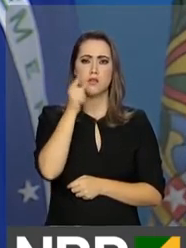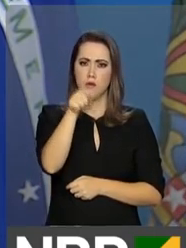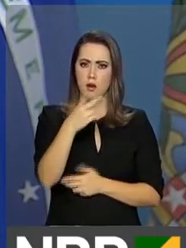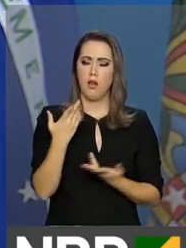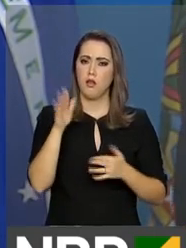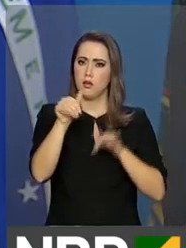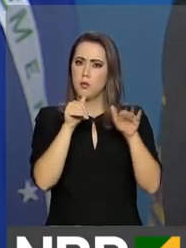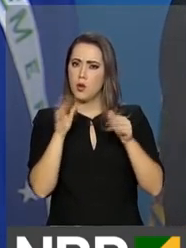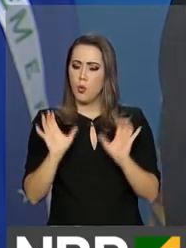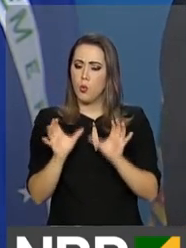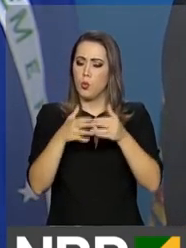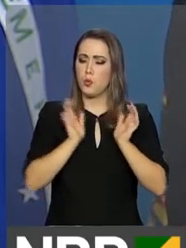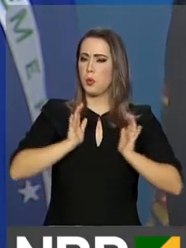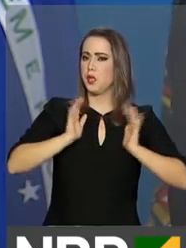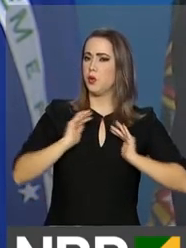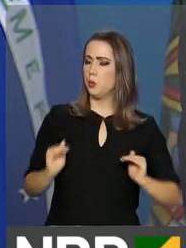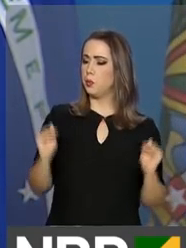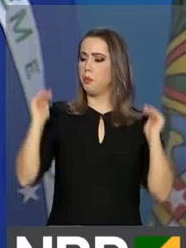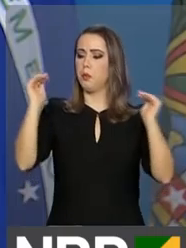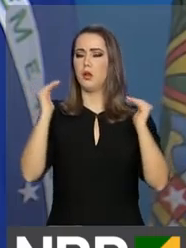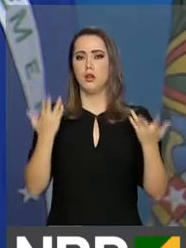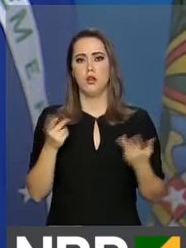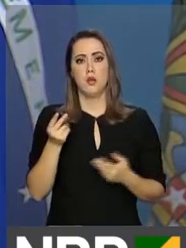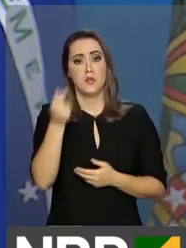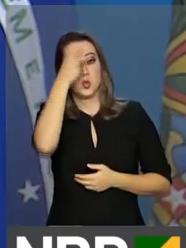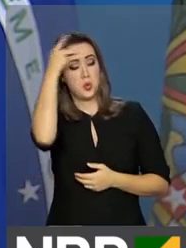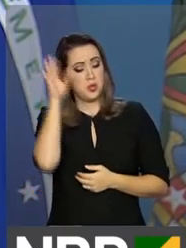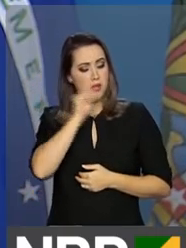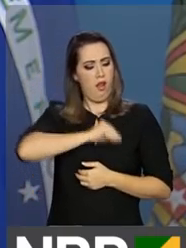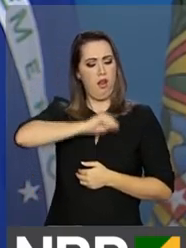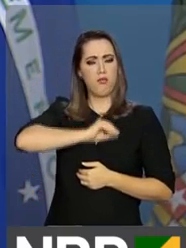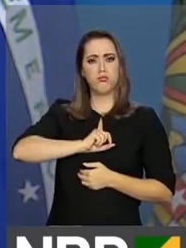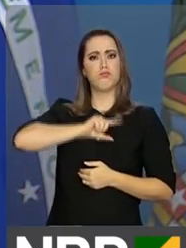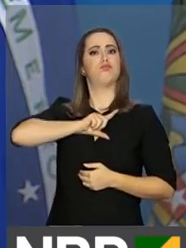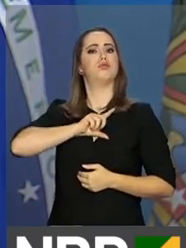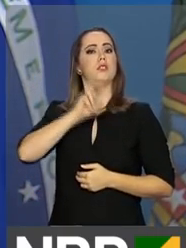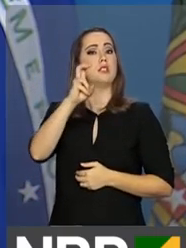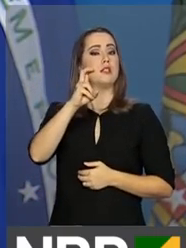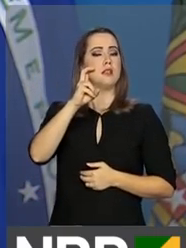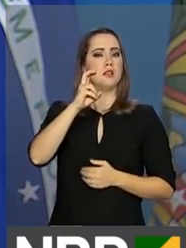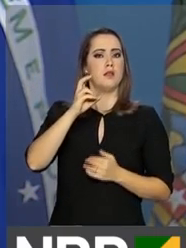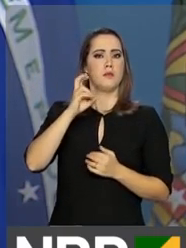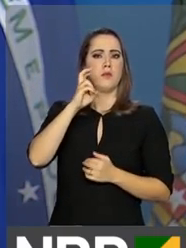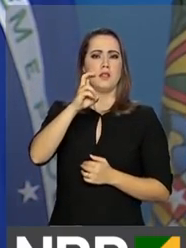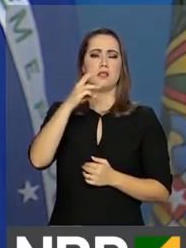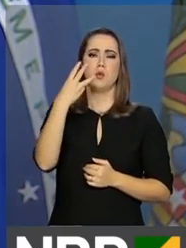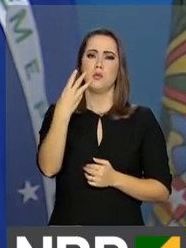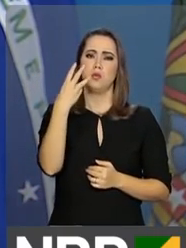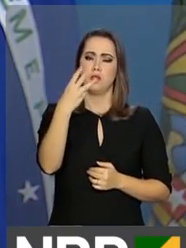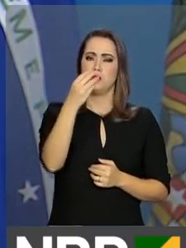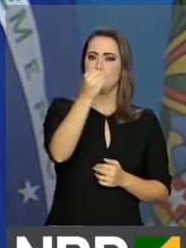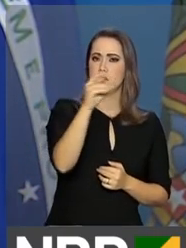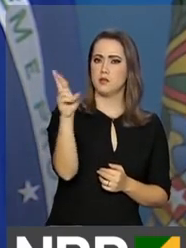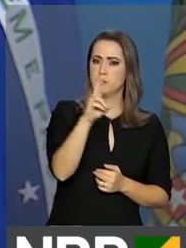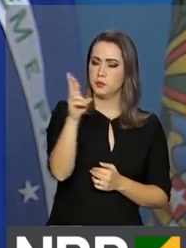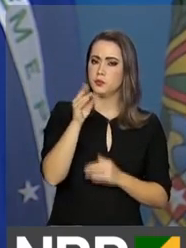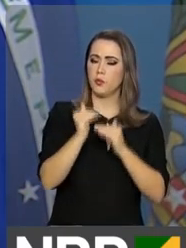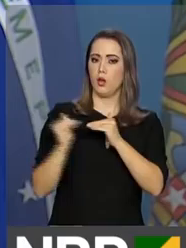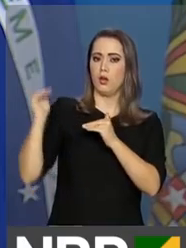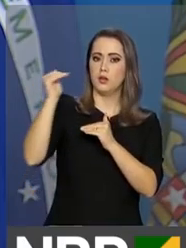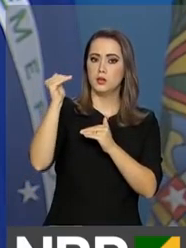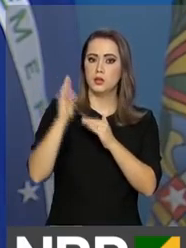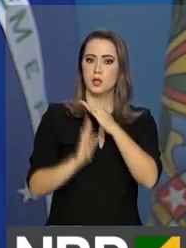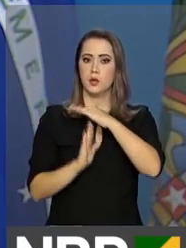dos chamados privilegiados, não é? Que é quem ganha mais de R$ 5.330, que é o